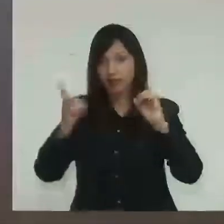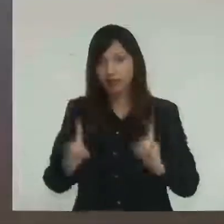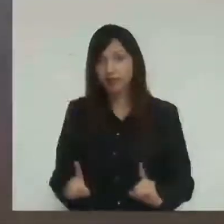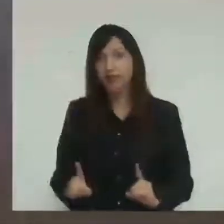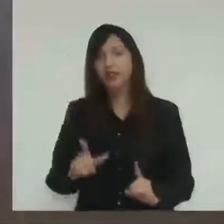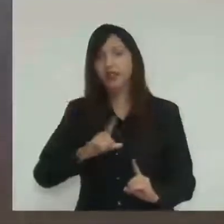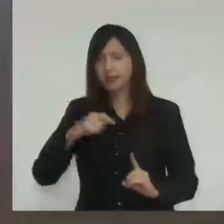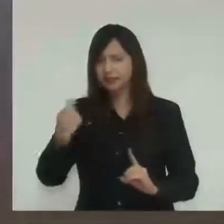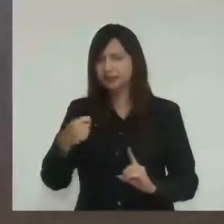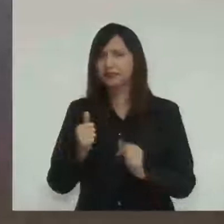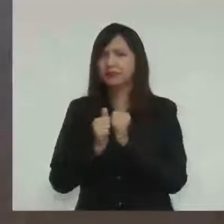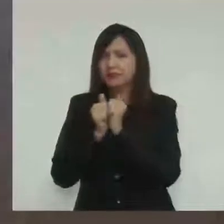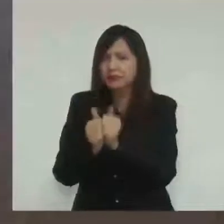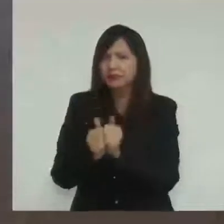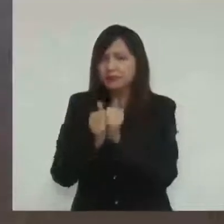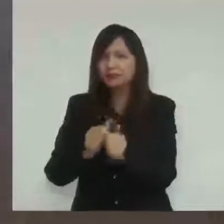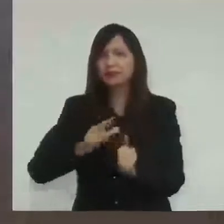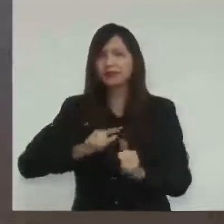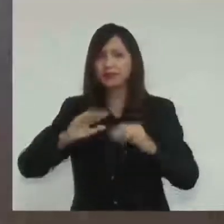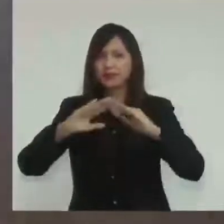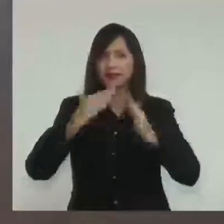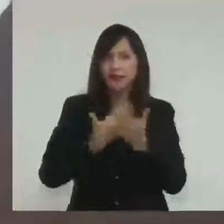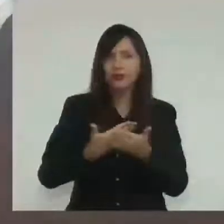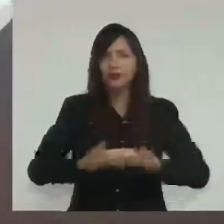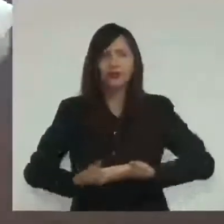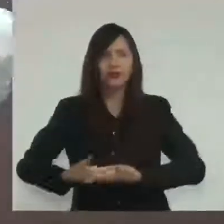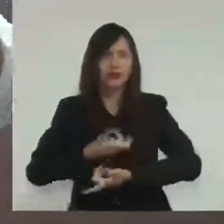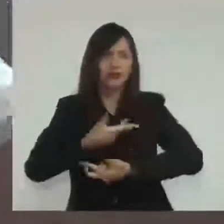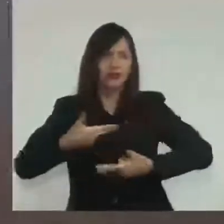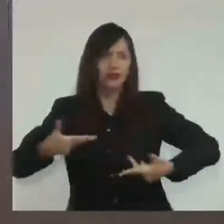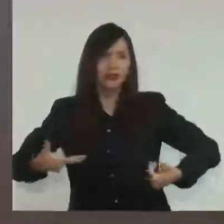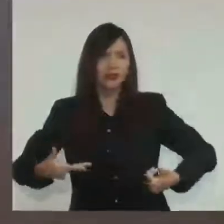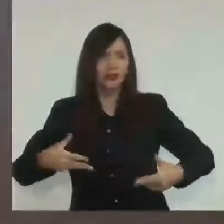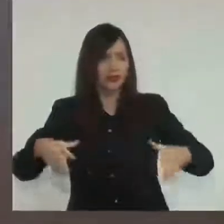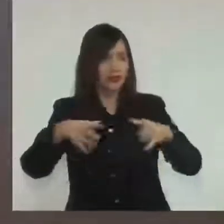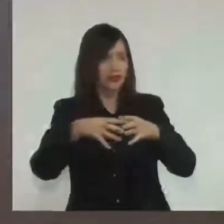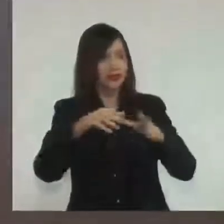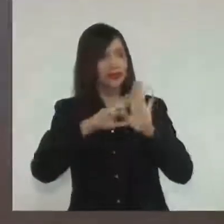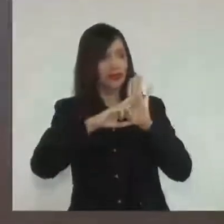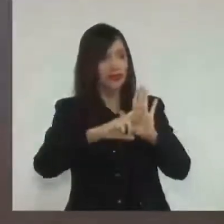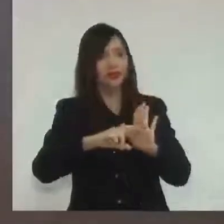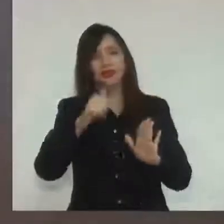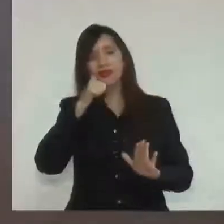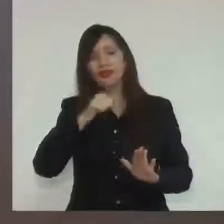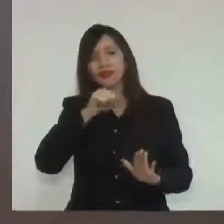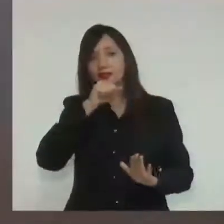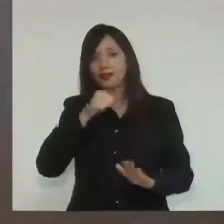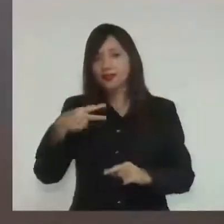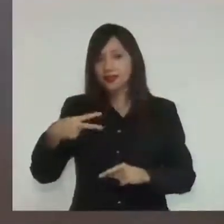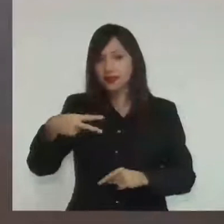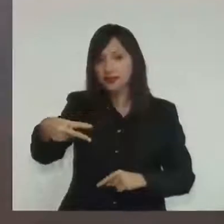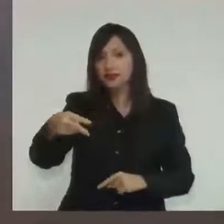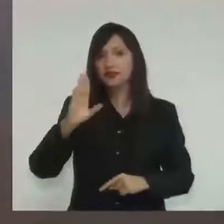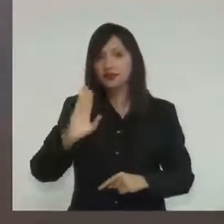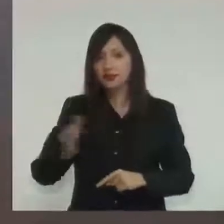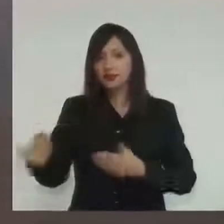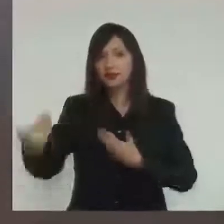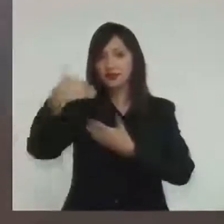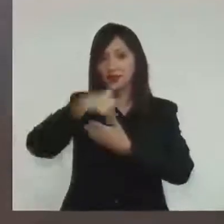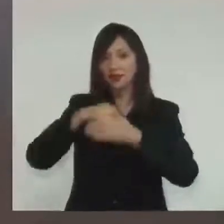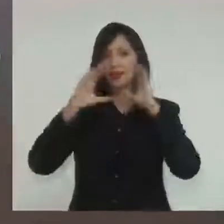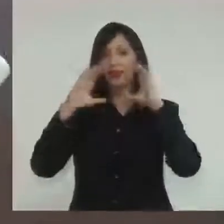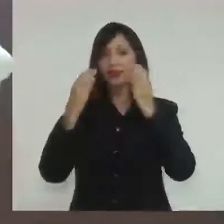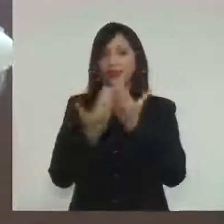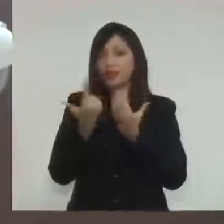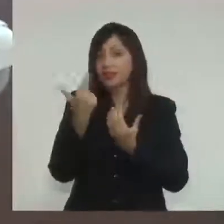desse acompanhamento nas nossas creches e escolas. Está aqui, né, uma representação de mães, já a 2ª semana que elas estão aqui na nossa Câmara, e não